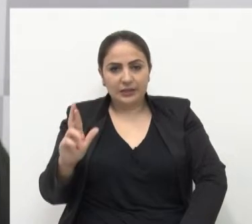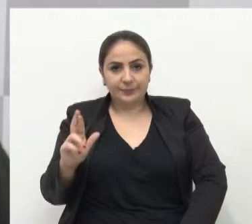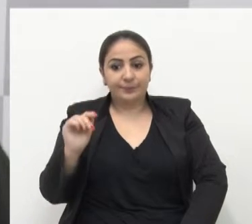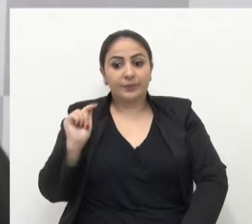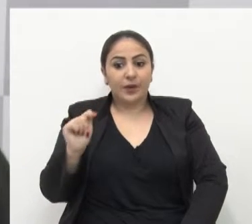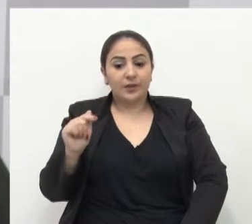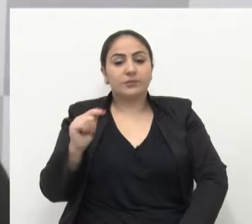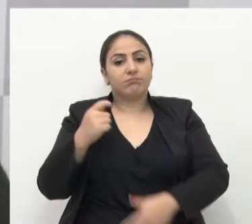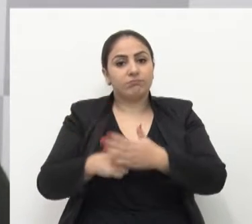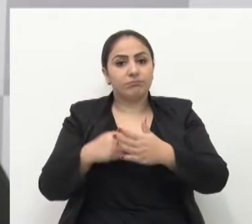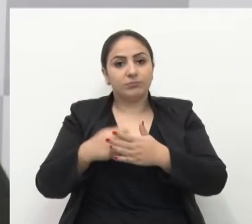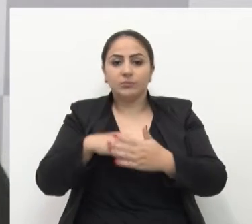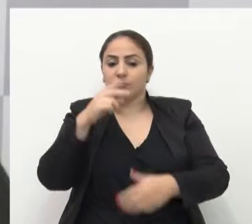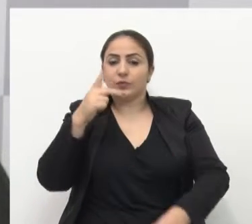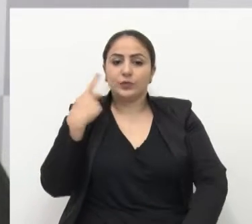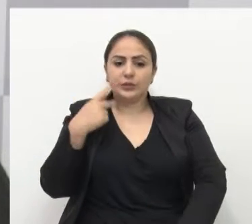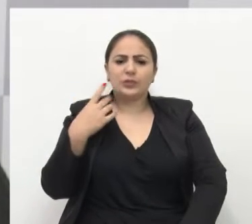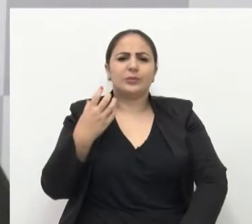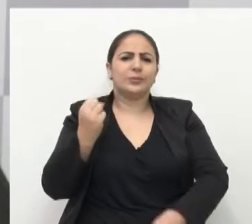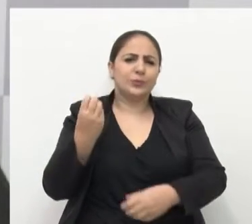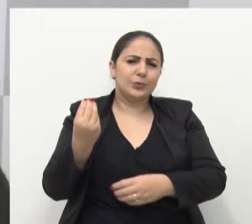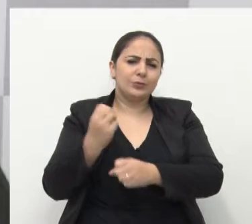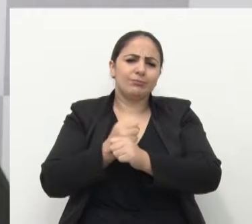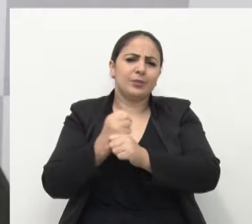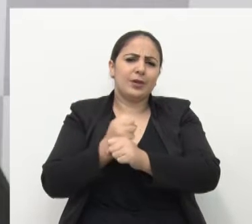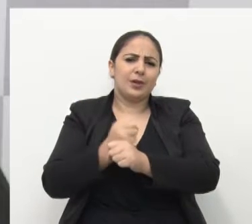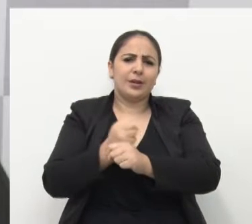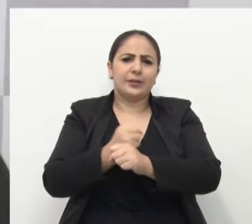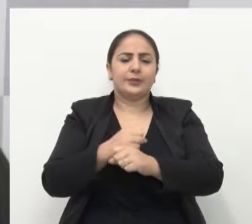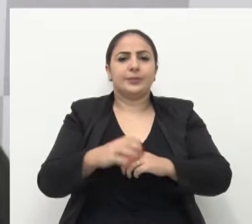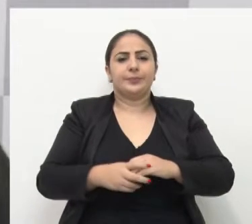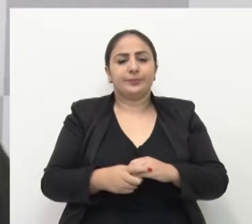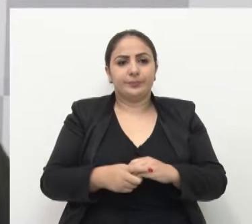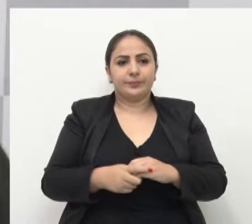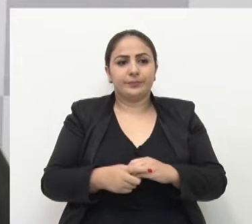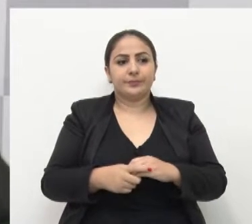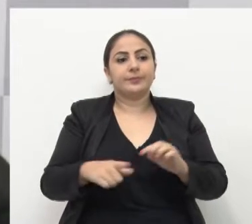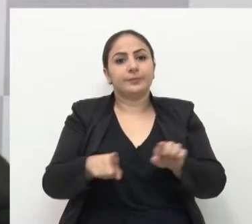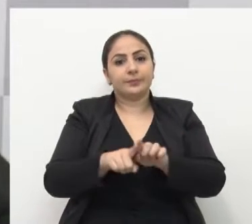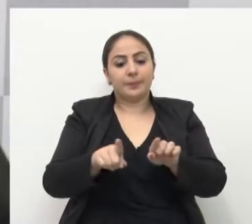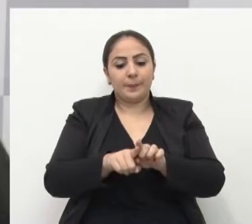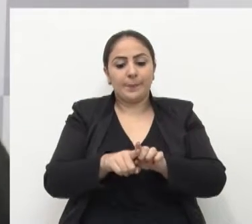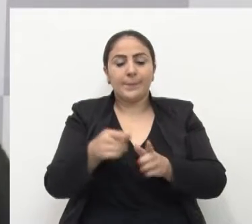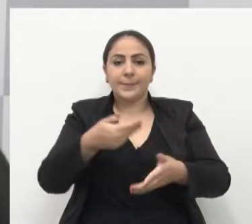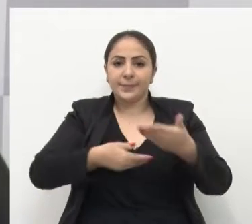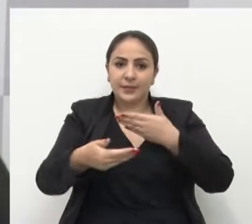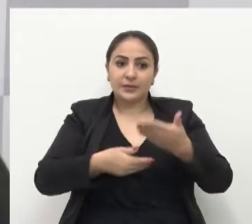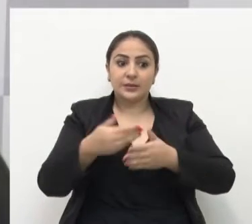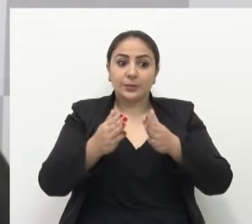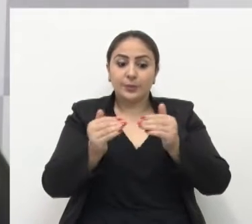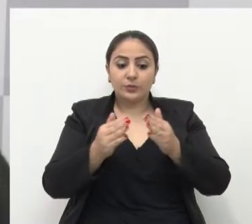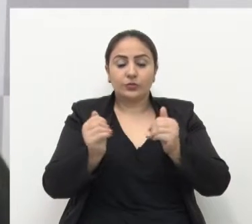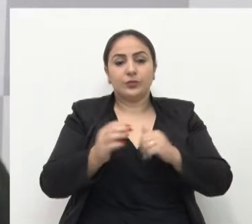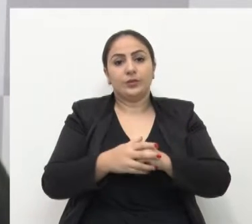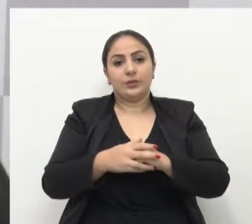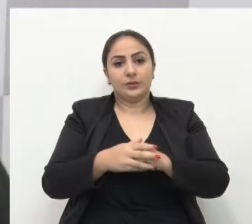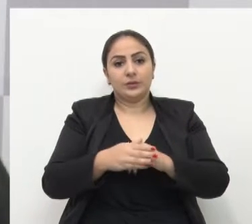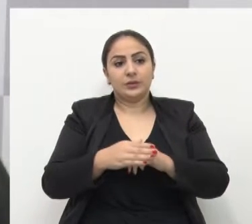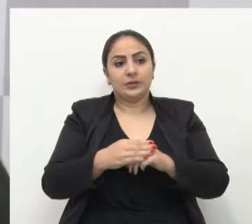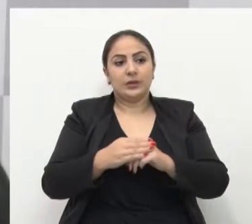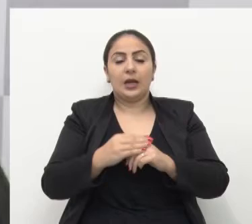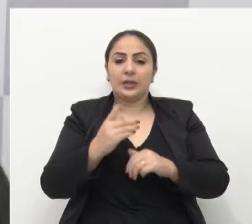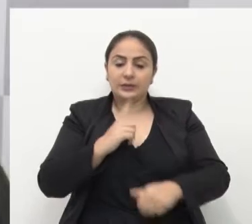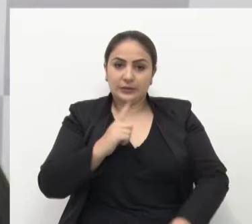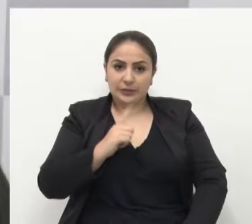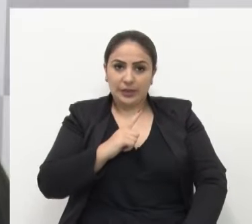uma reivindicação deste vereador de muitos e muitos anos né então ele vai atender esse pedido já tem um